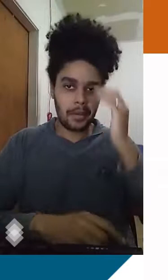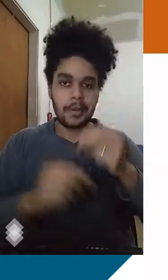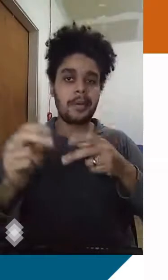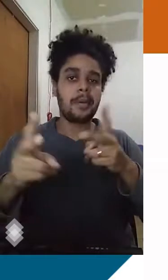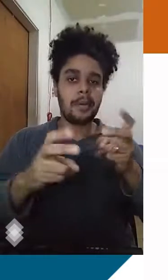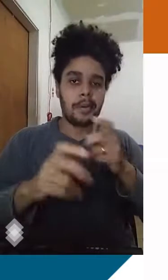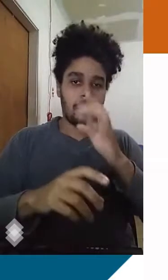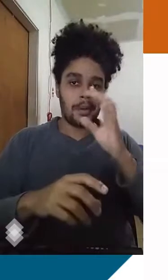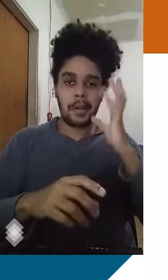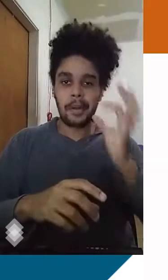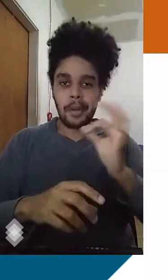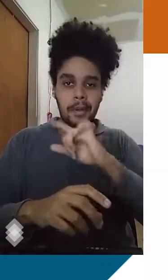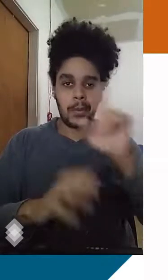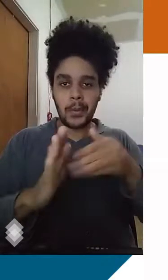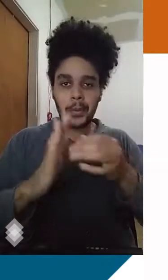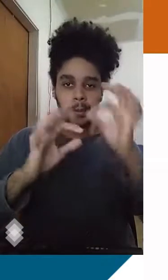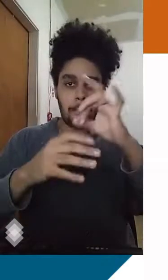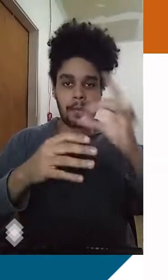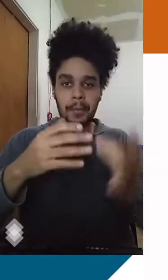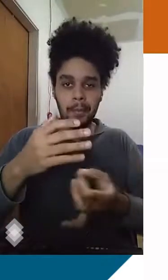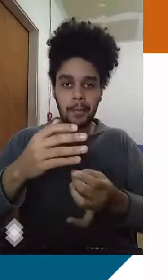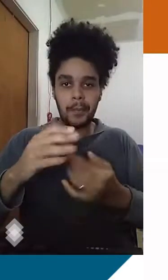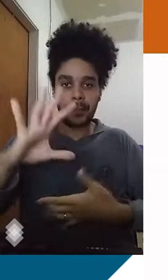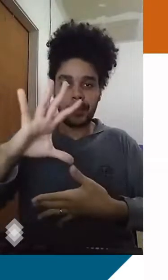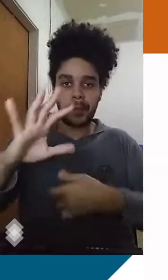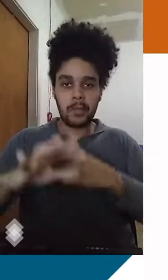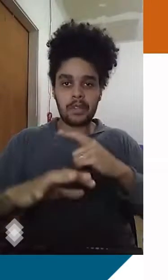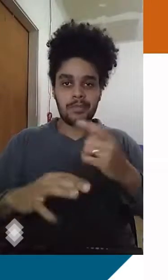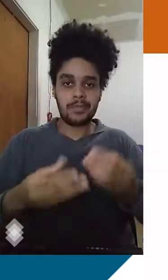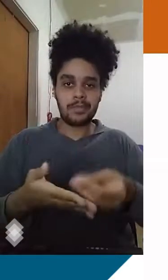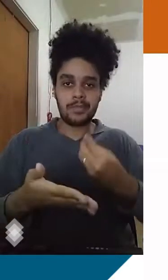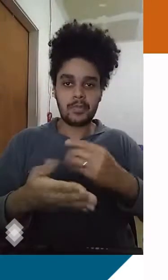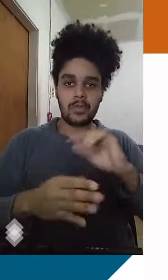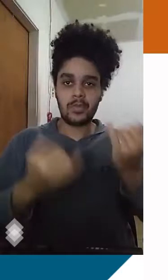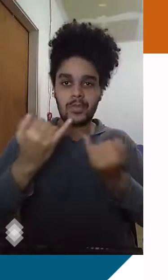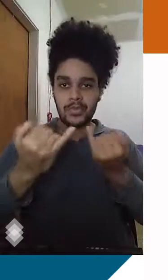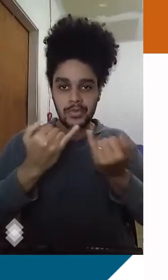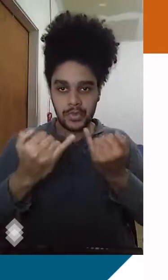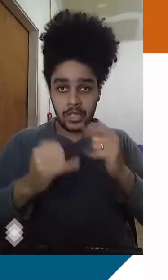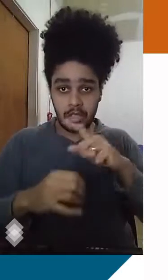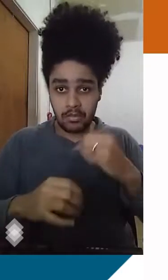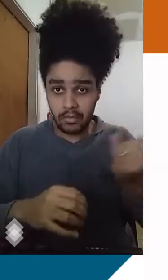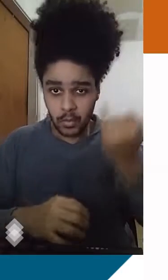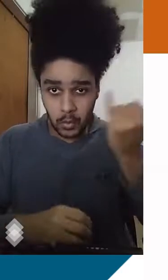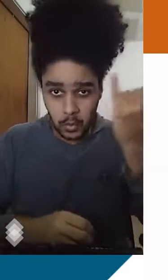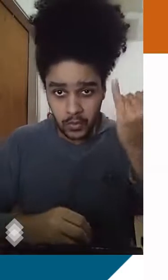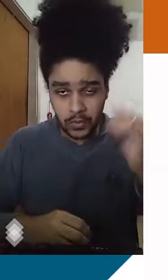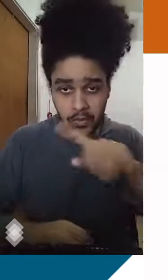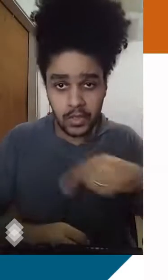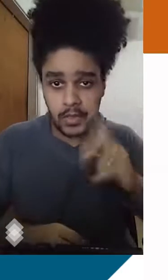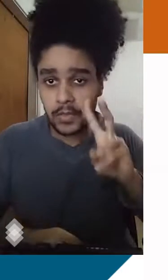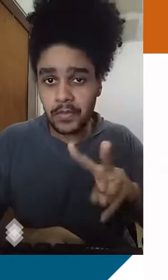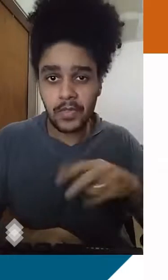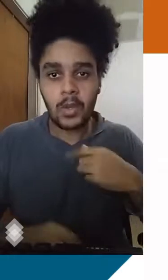prestando atenção em todos os elementos que esse mapa está oferecendo para a gente de informação. Então, isso é imprescindível para